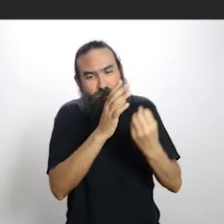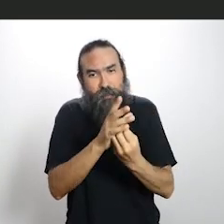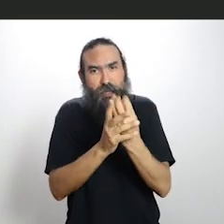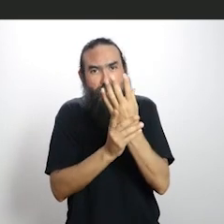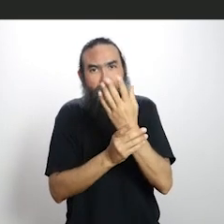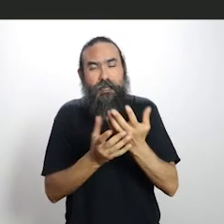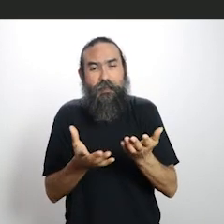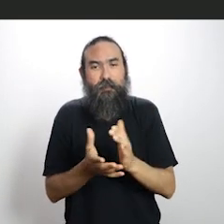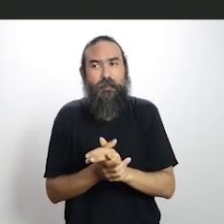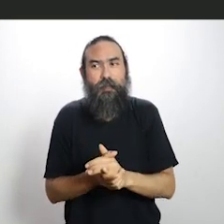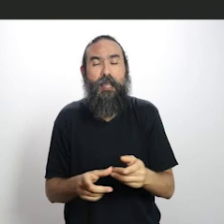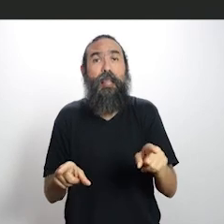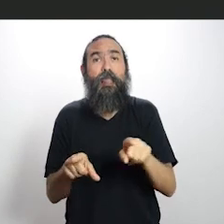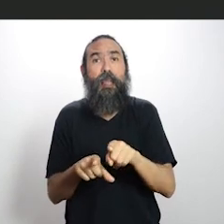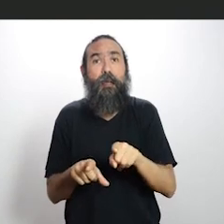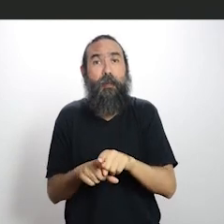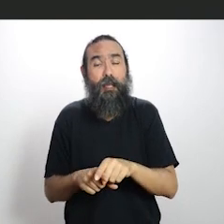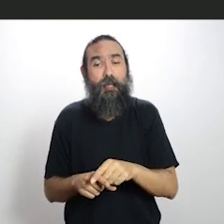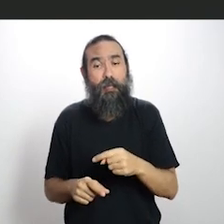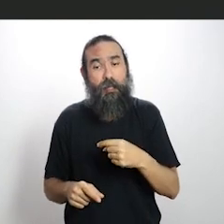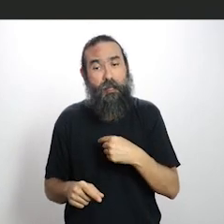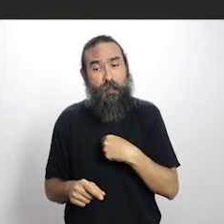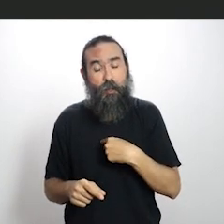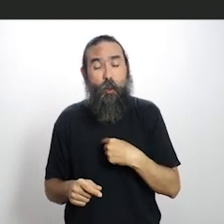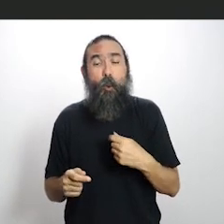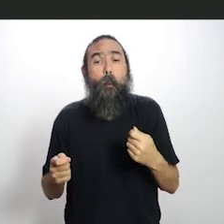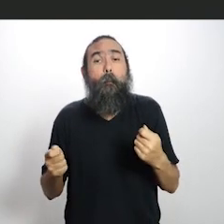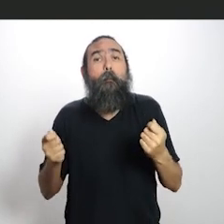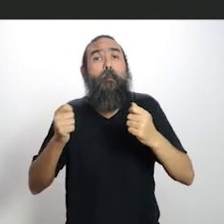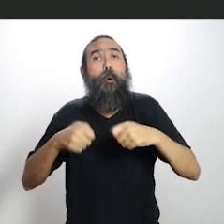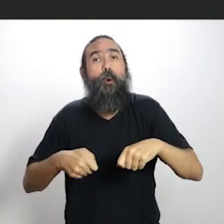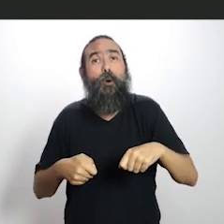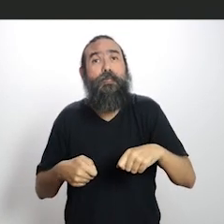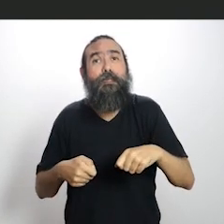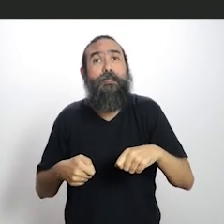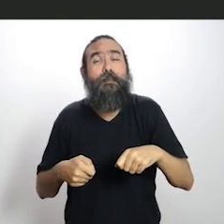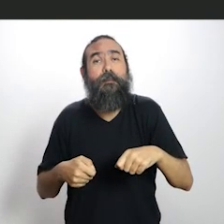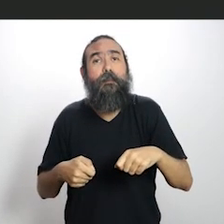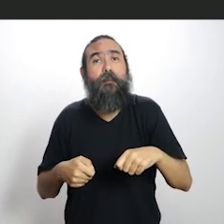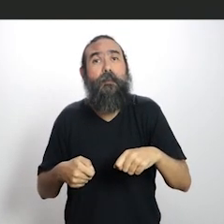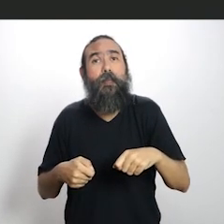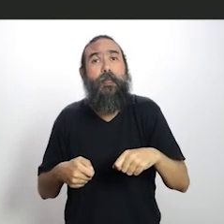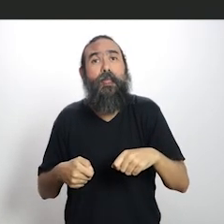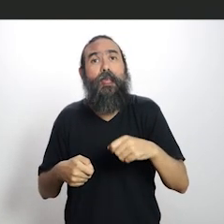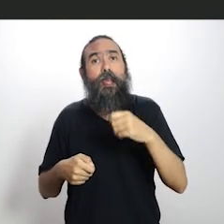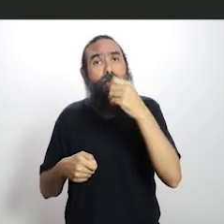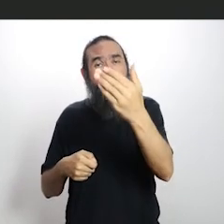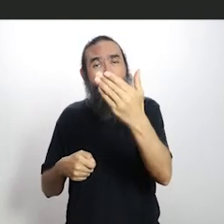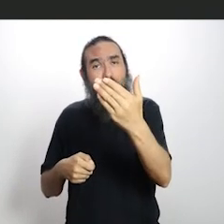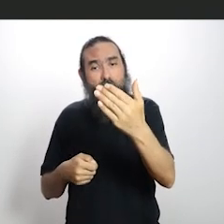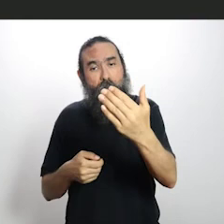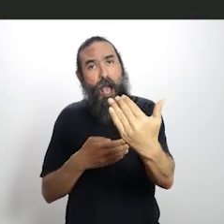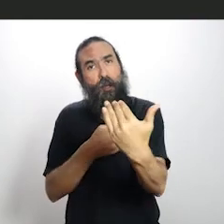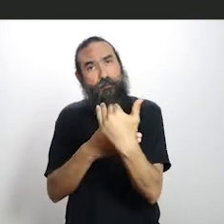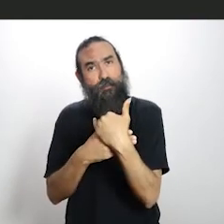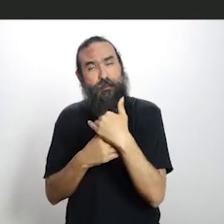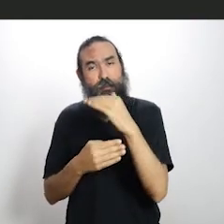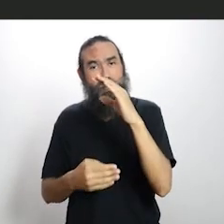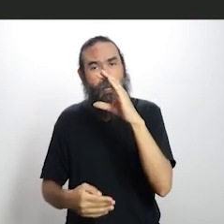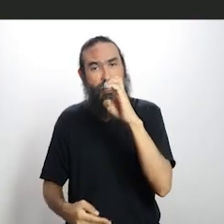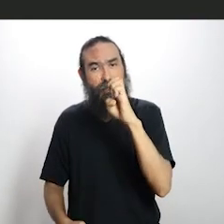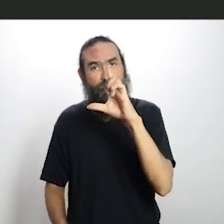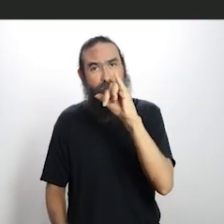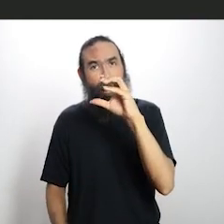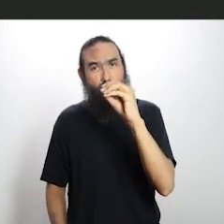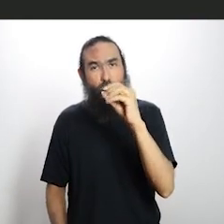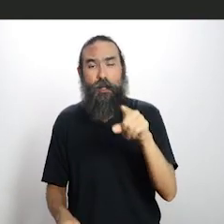e infelizmente não teve a oportunidade de vir aqui no na na Chambá né mas